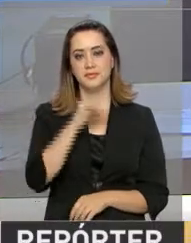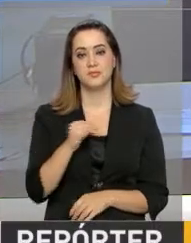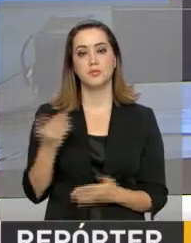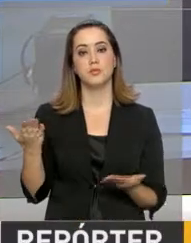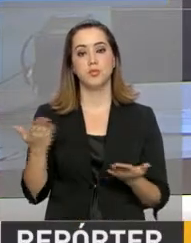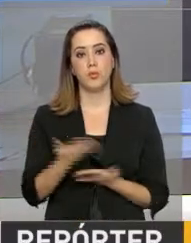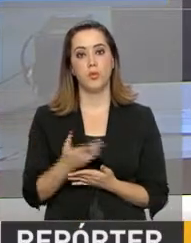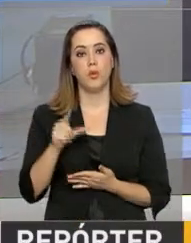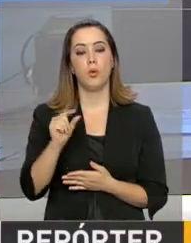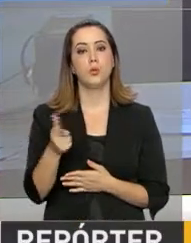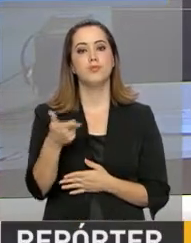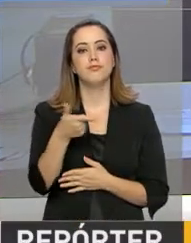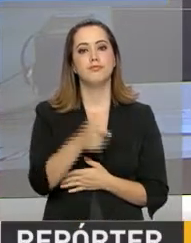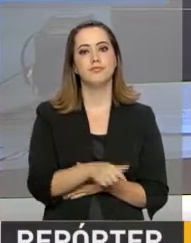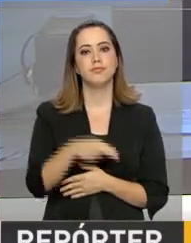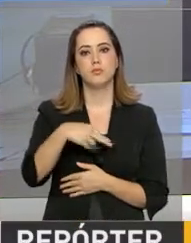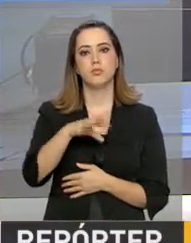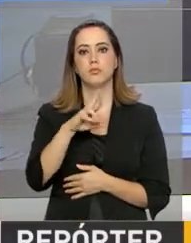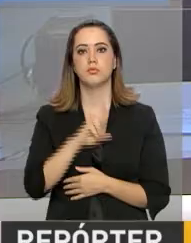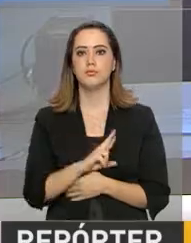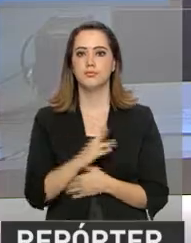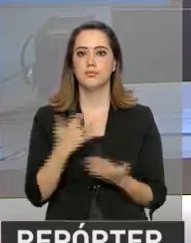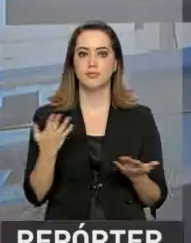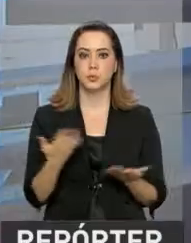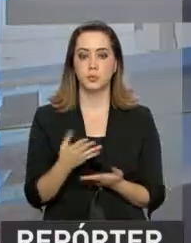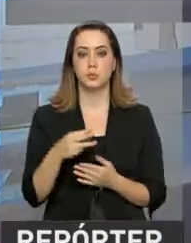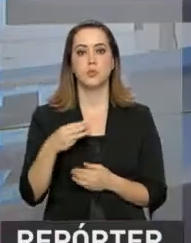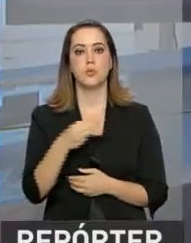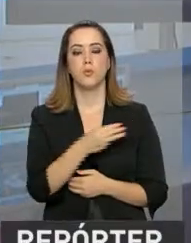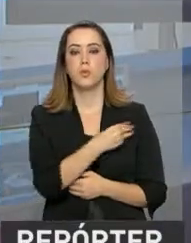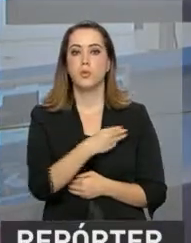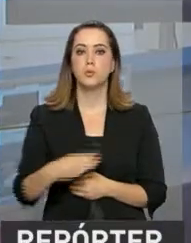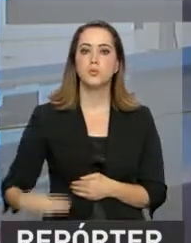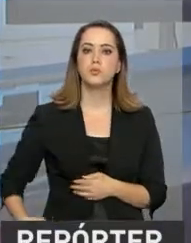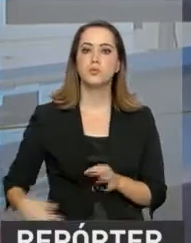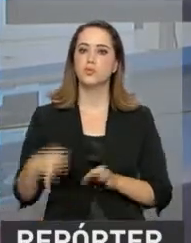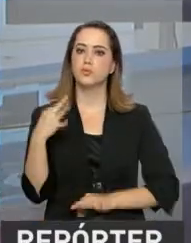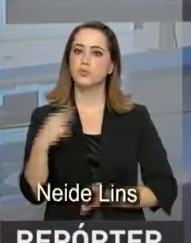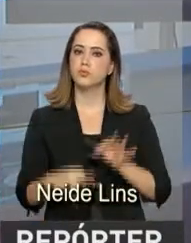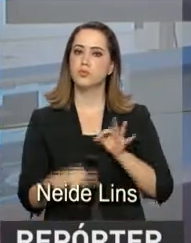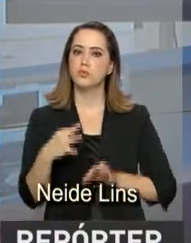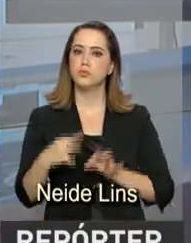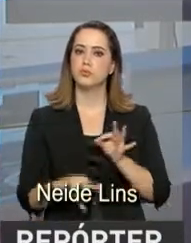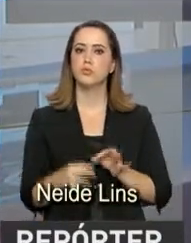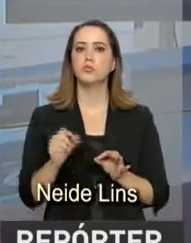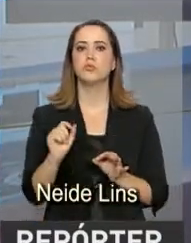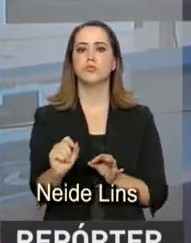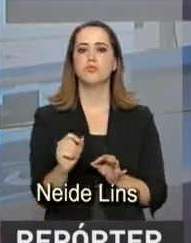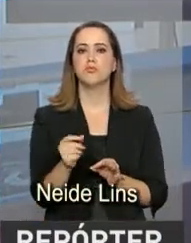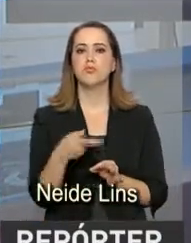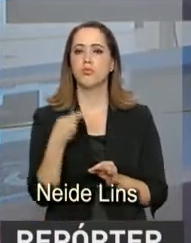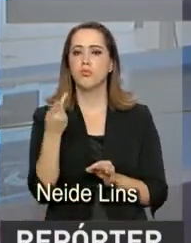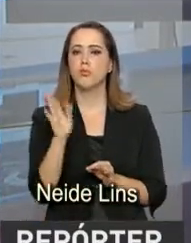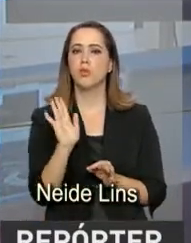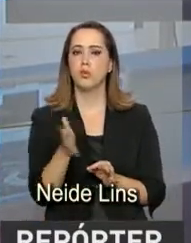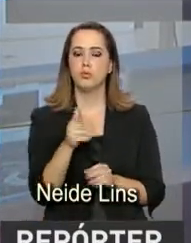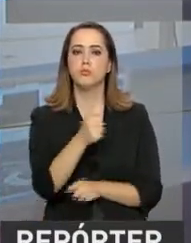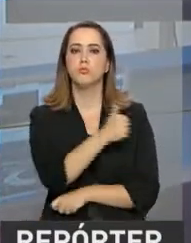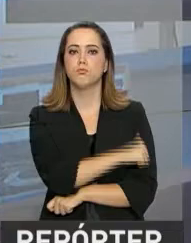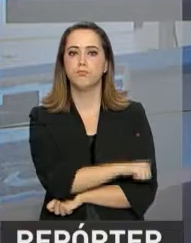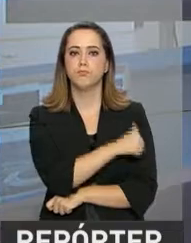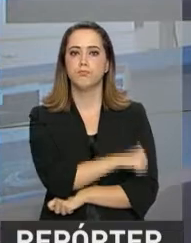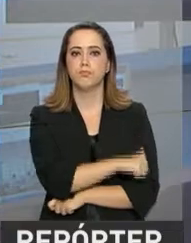Olá, estamos no ar com mais uma edição do Repórter NBR. O ministro da Justiça, Alexandre de Moraes, falou há pouco no Rio de Janeiro